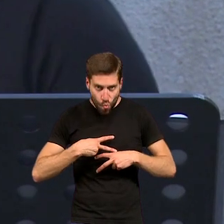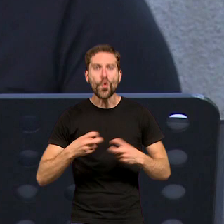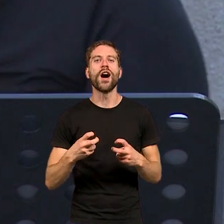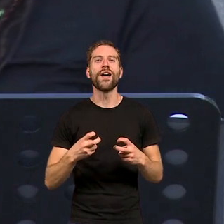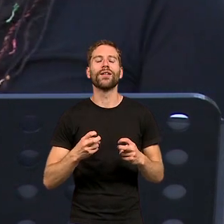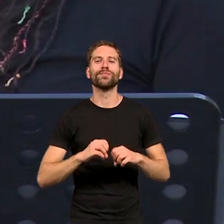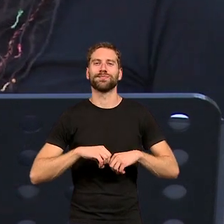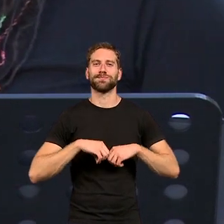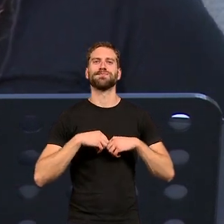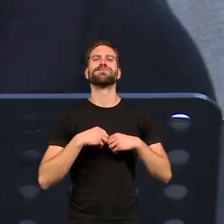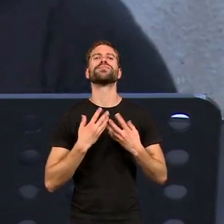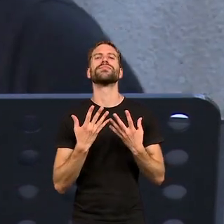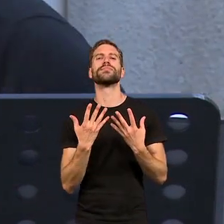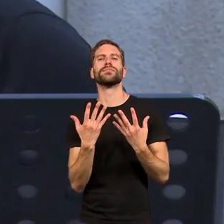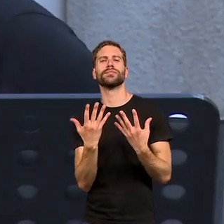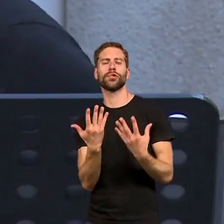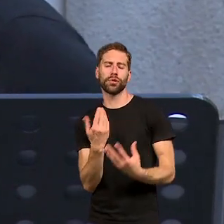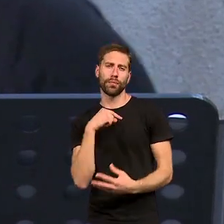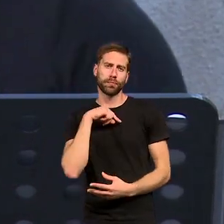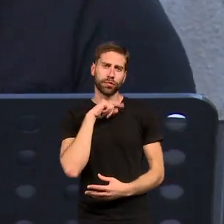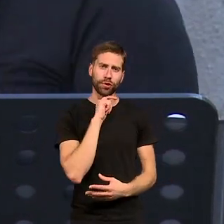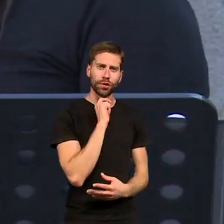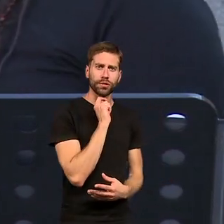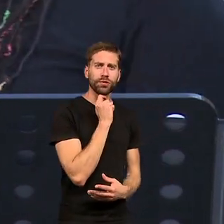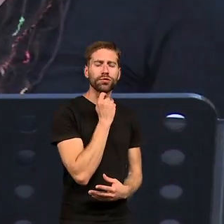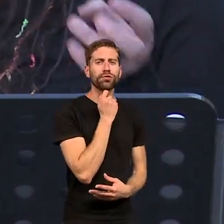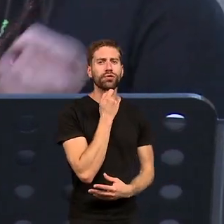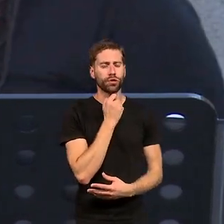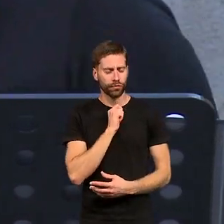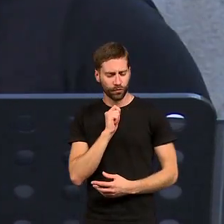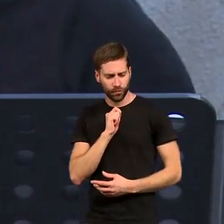Quero desvendar os segredos.